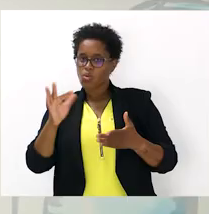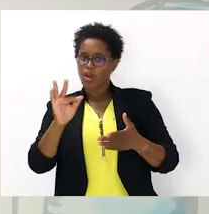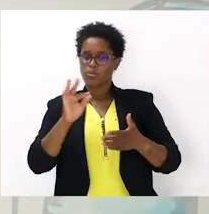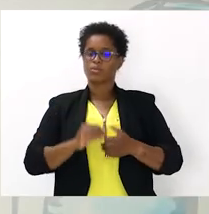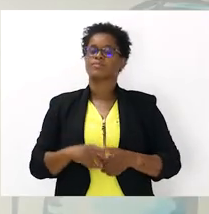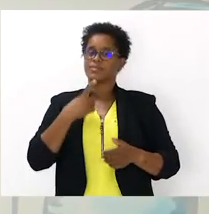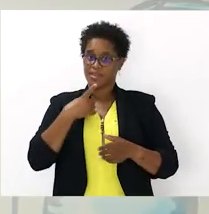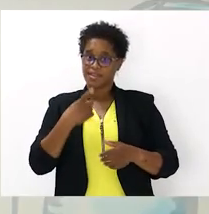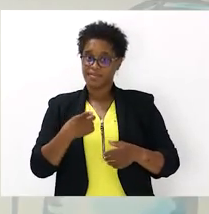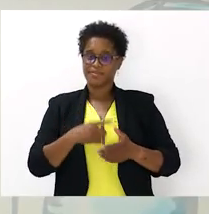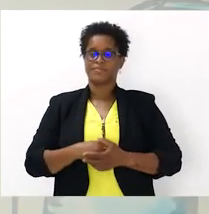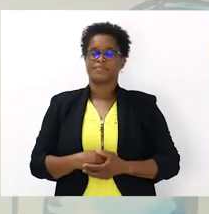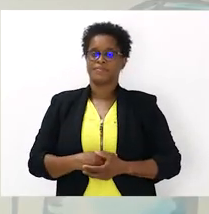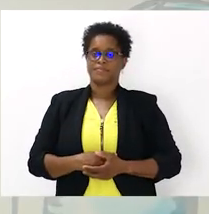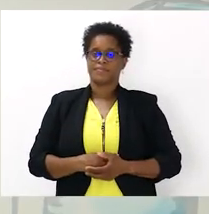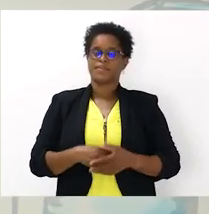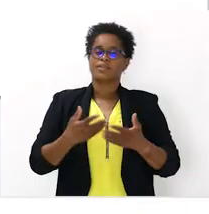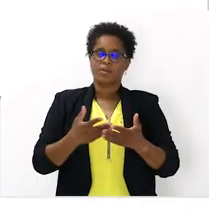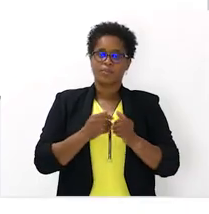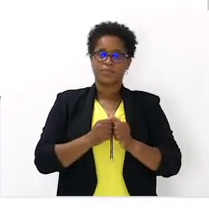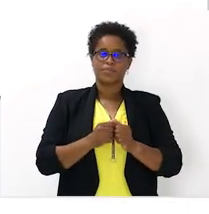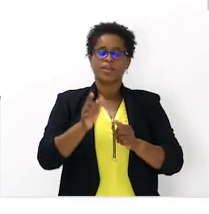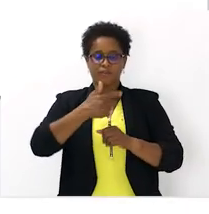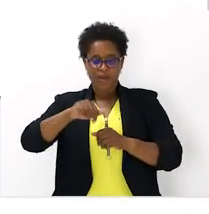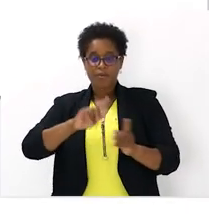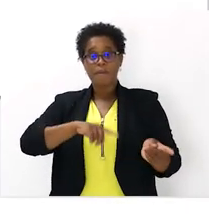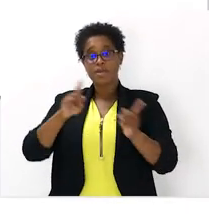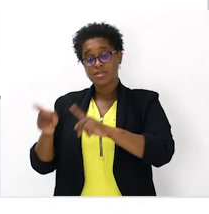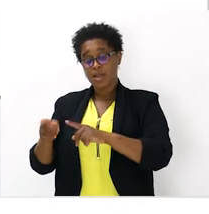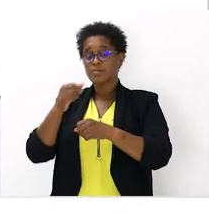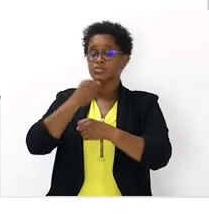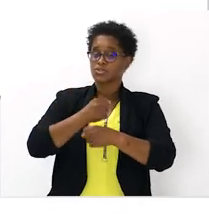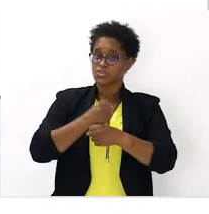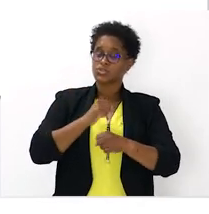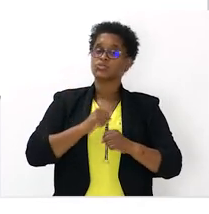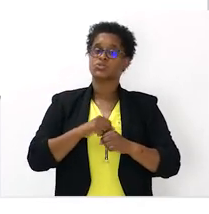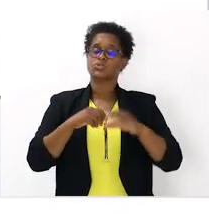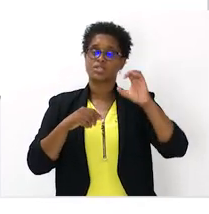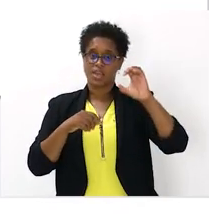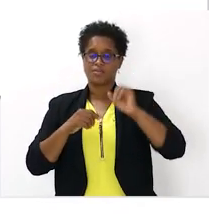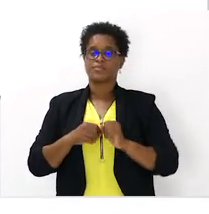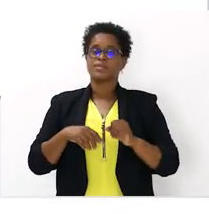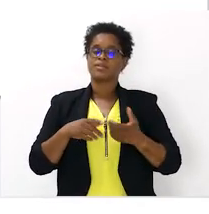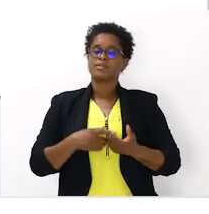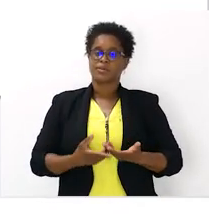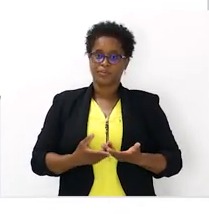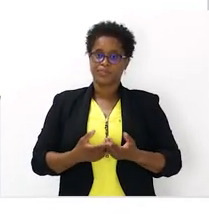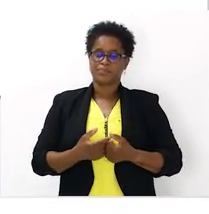64. Entenderam? Bem, vamos passar para exercício C, a linha